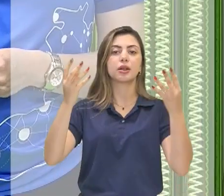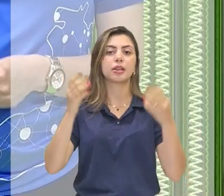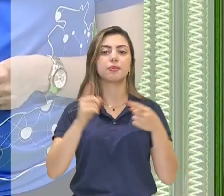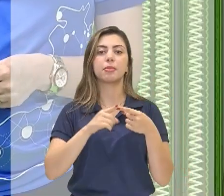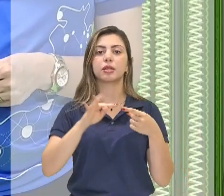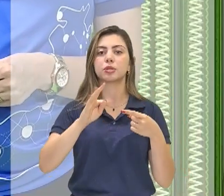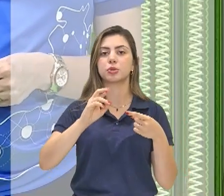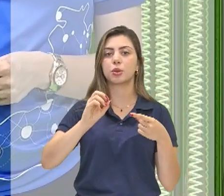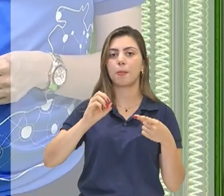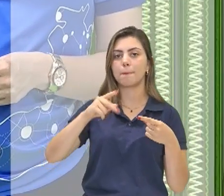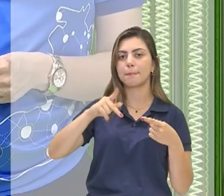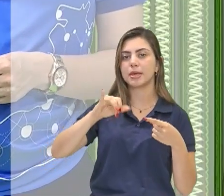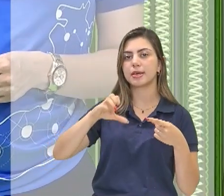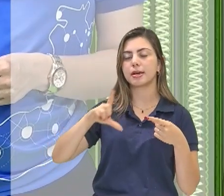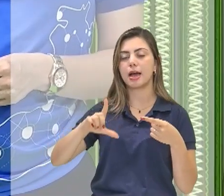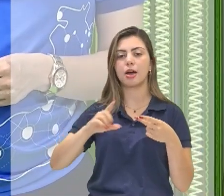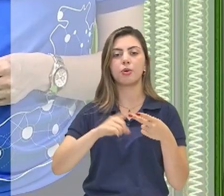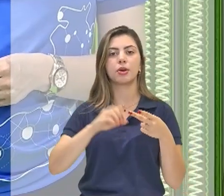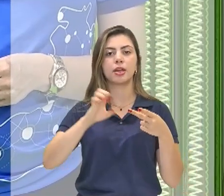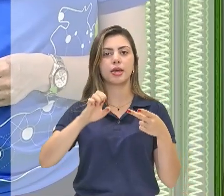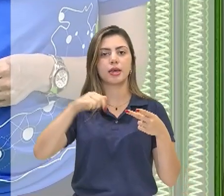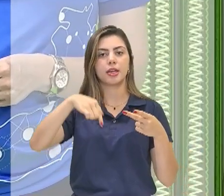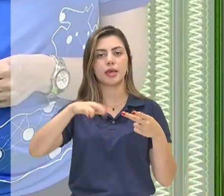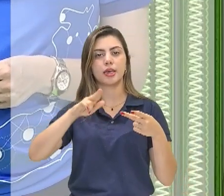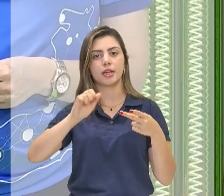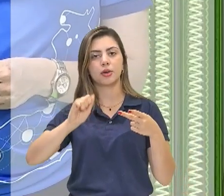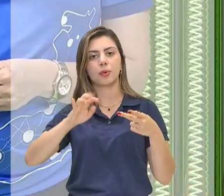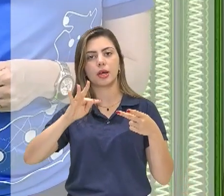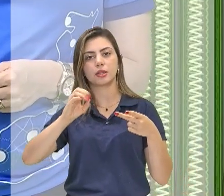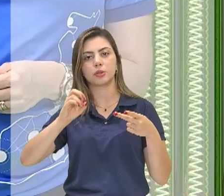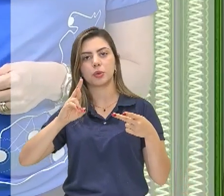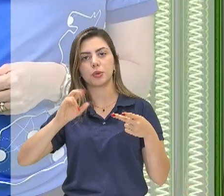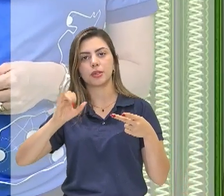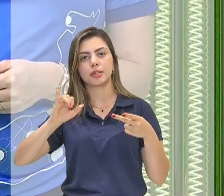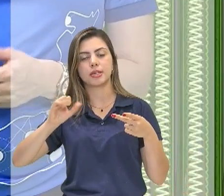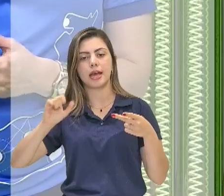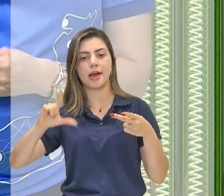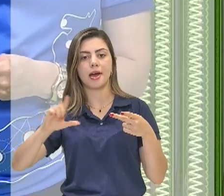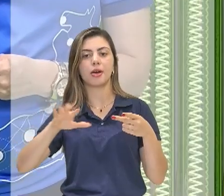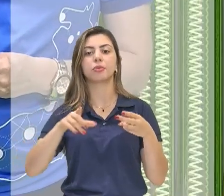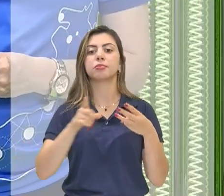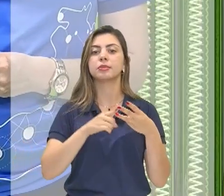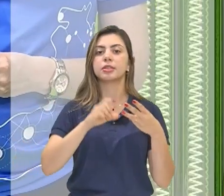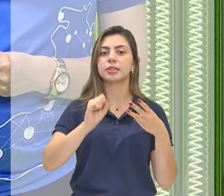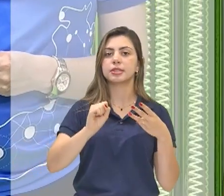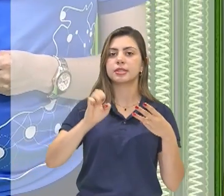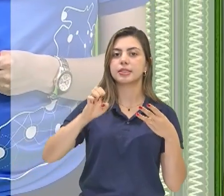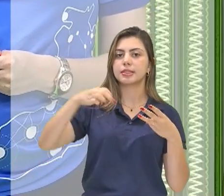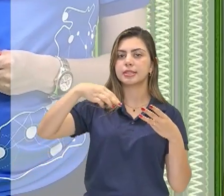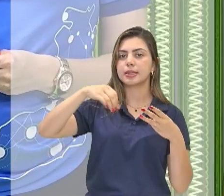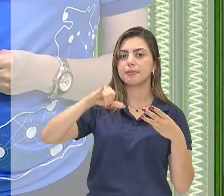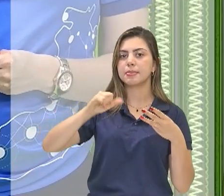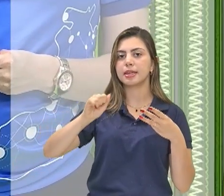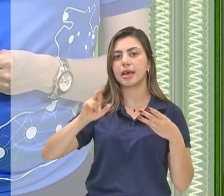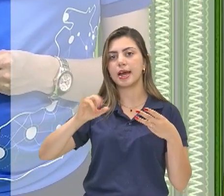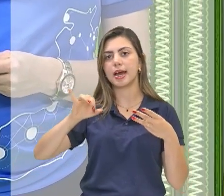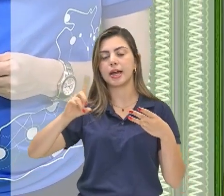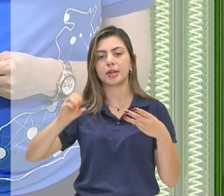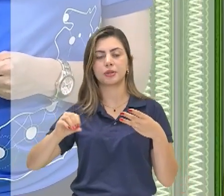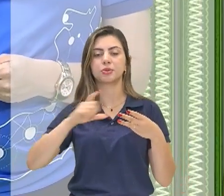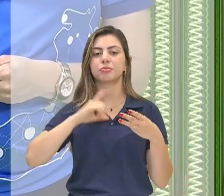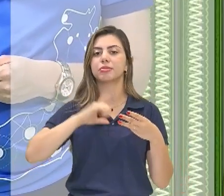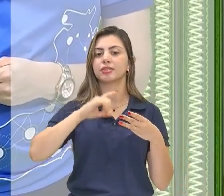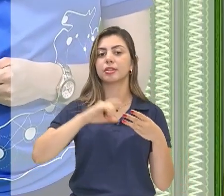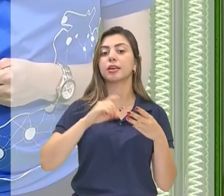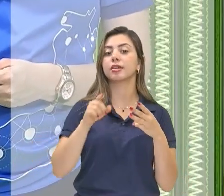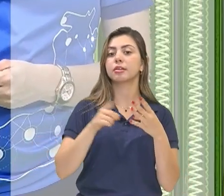clima equatorial, né? São climas aí presentes, o semiárido também está presente nessa zona tropical,